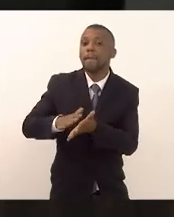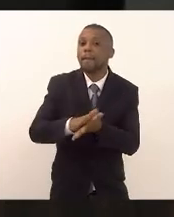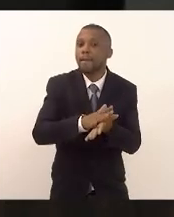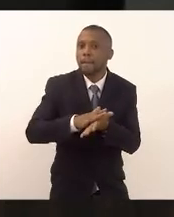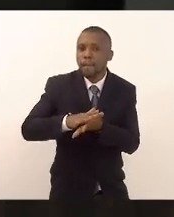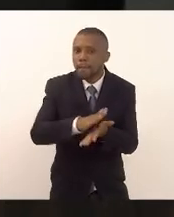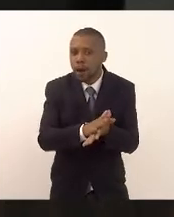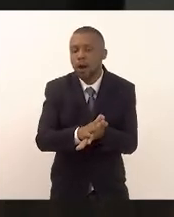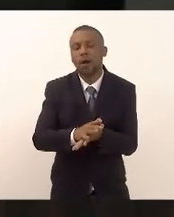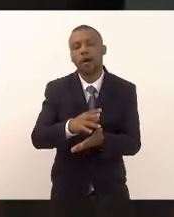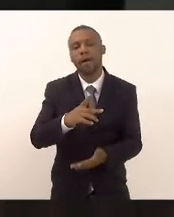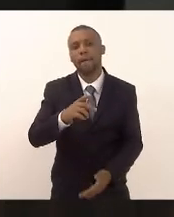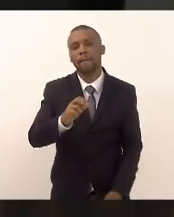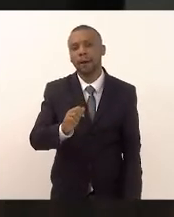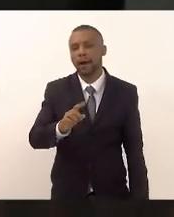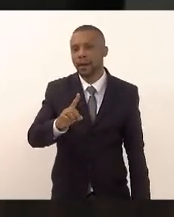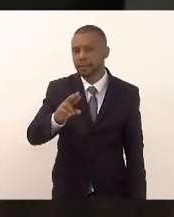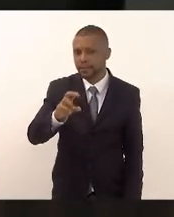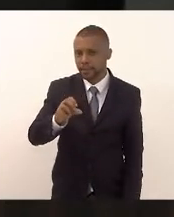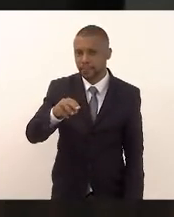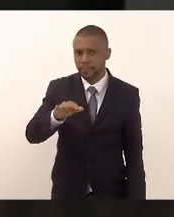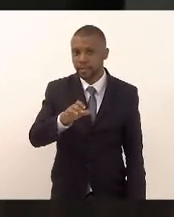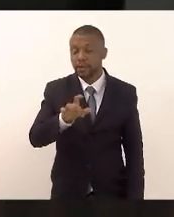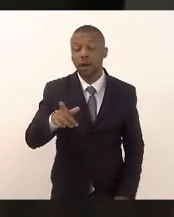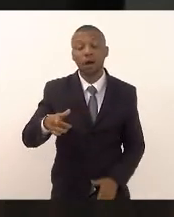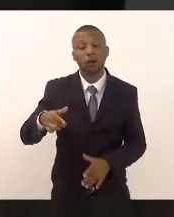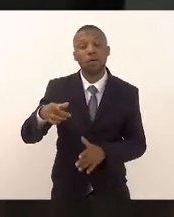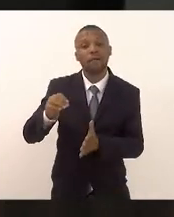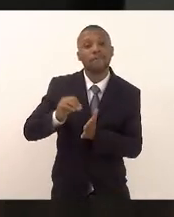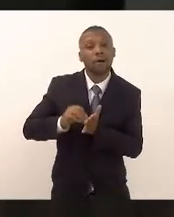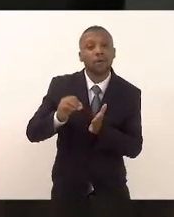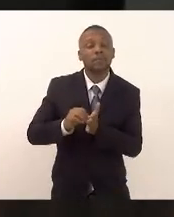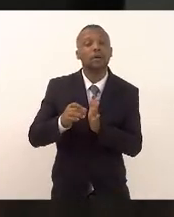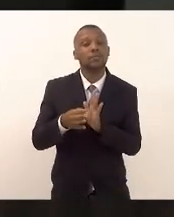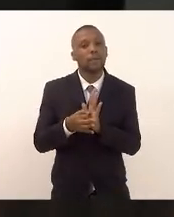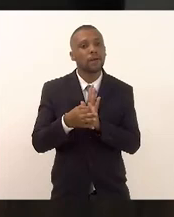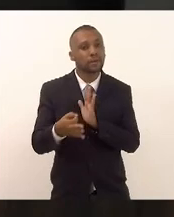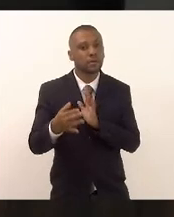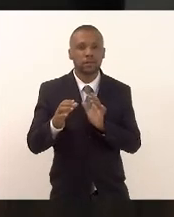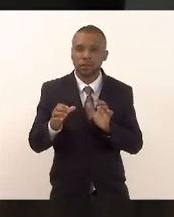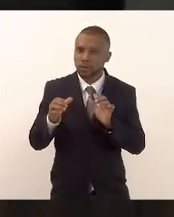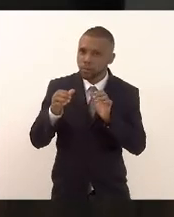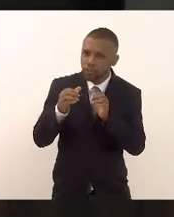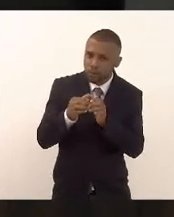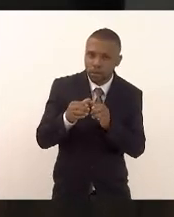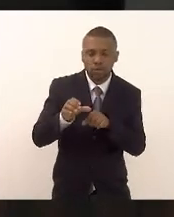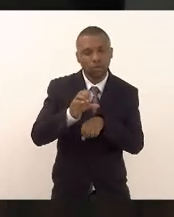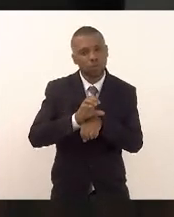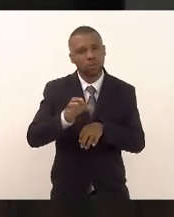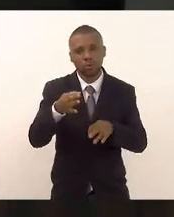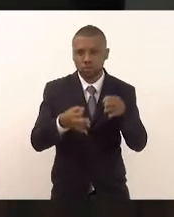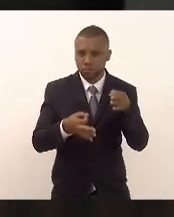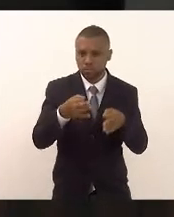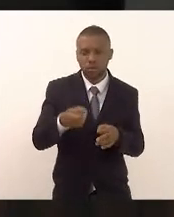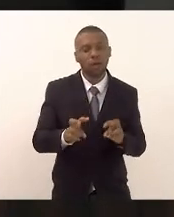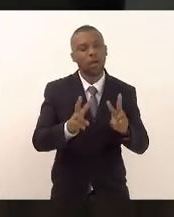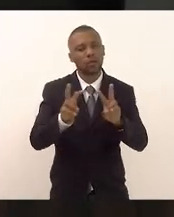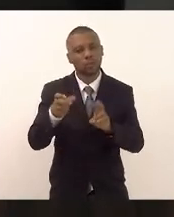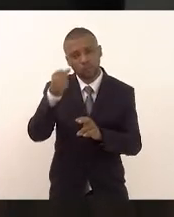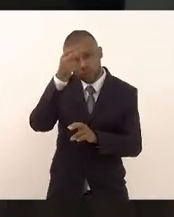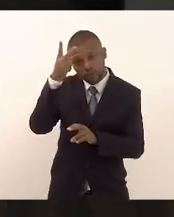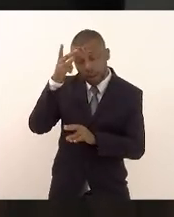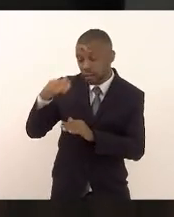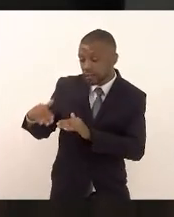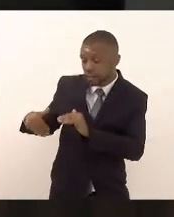Miguel, pendendo de pareceres da Comissão de Constituição e Justiça, de Cultura e Assuntos Municipais e Desenvolvimento Regional. Para emitir